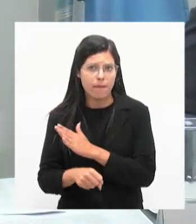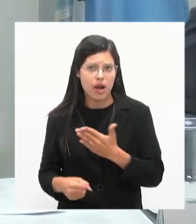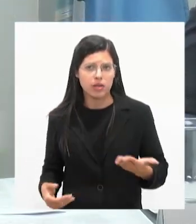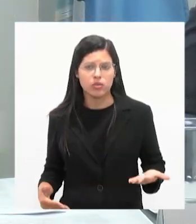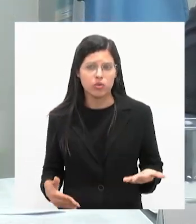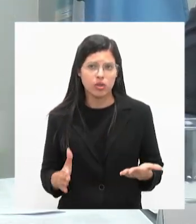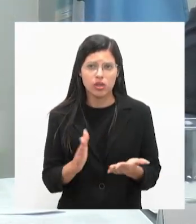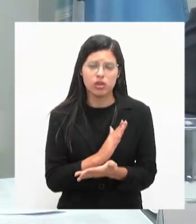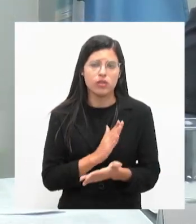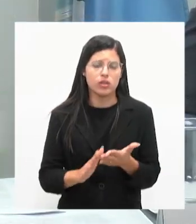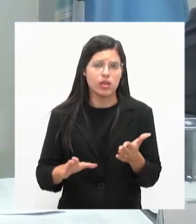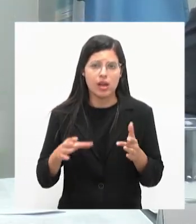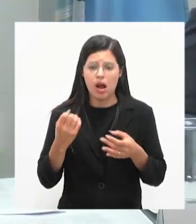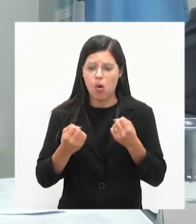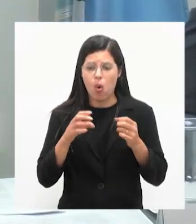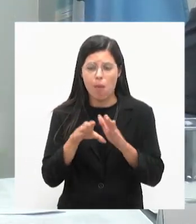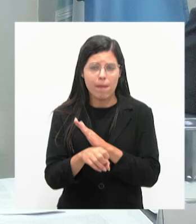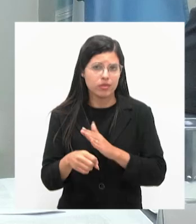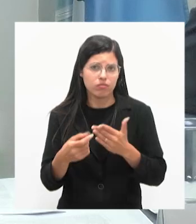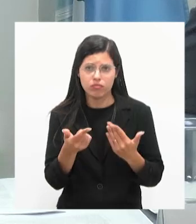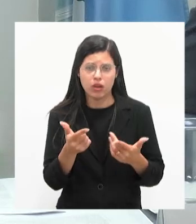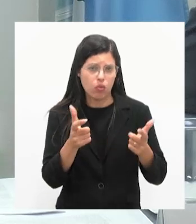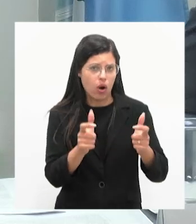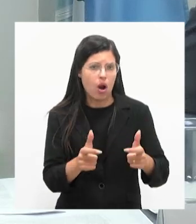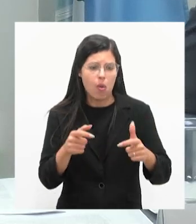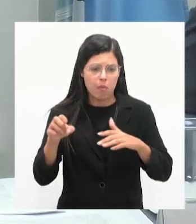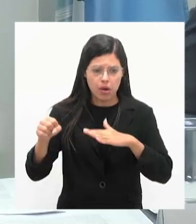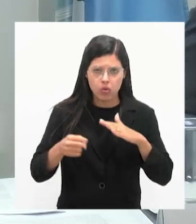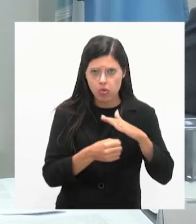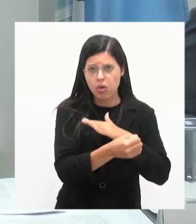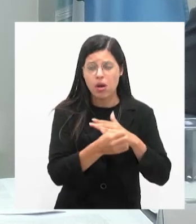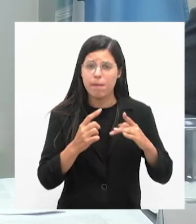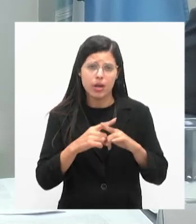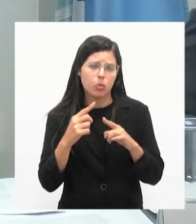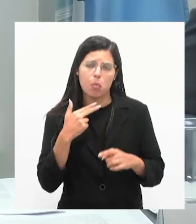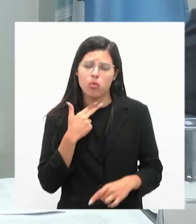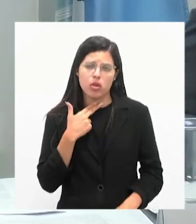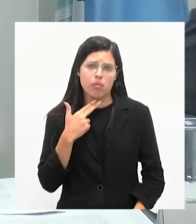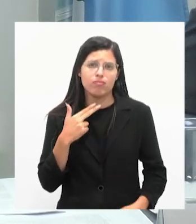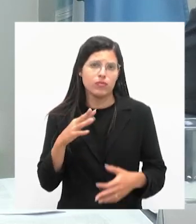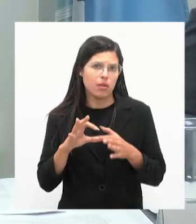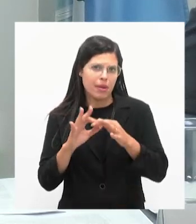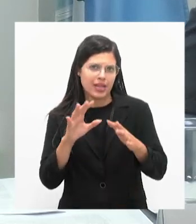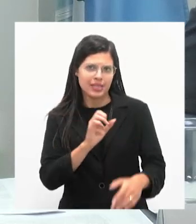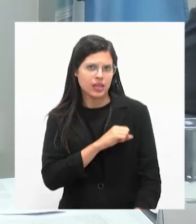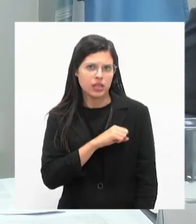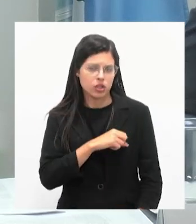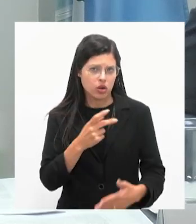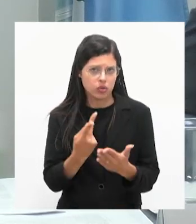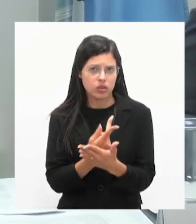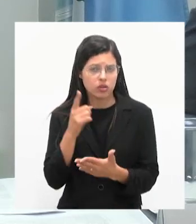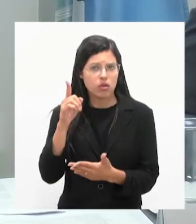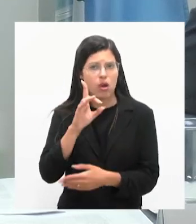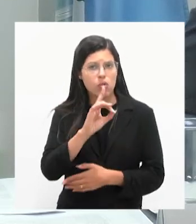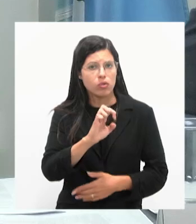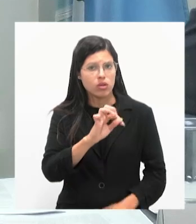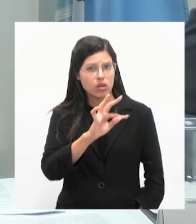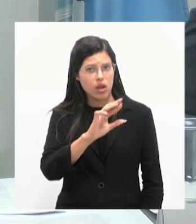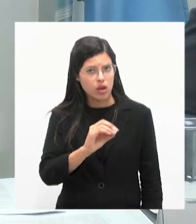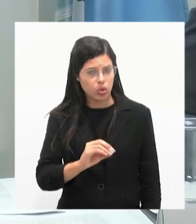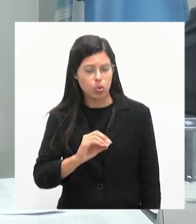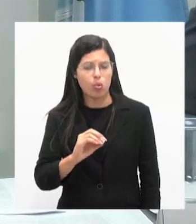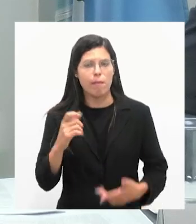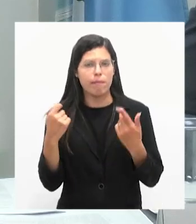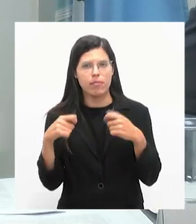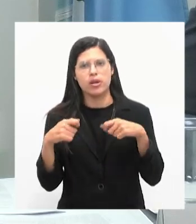onde? Mas também, ao mesmo tempo, a gente não pode deixar aquela sacanagem que tá lá. Então, o Detran, o Detro, melhor dizendo,